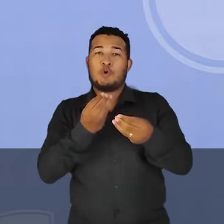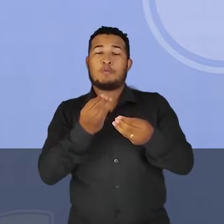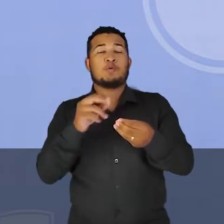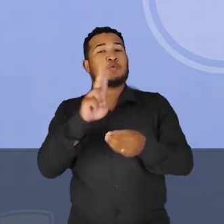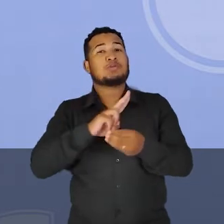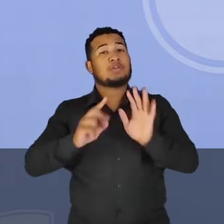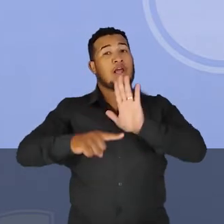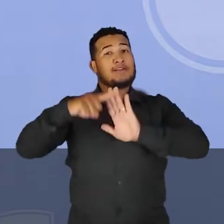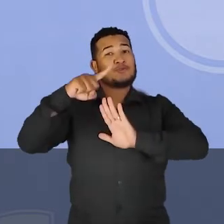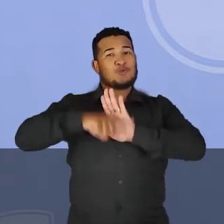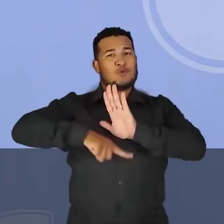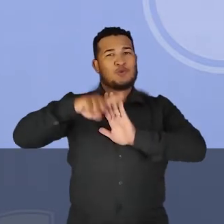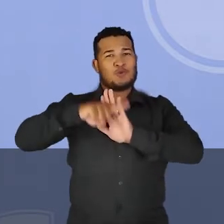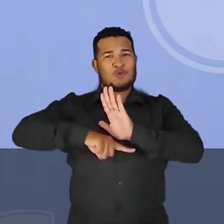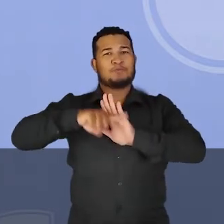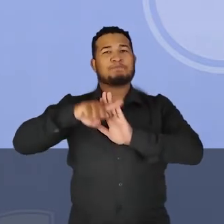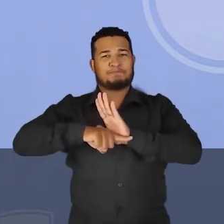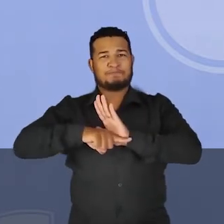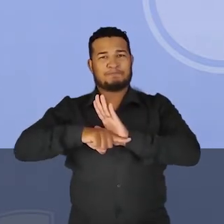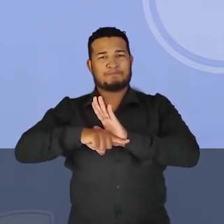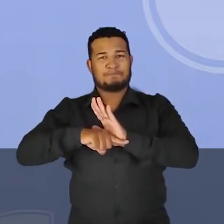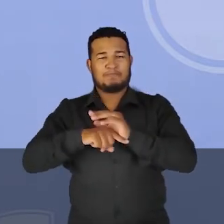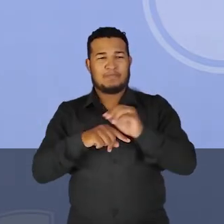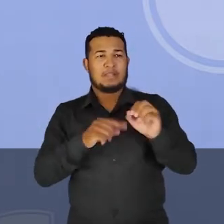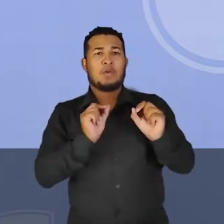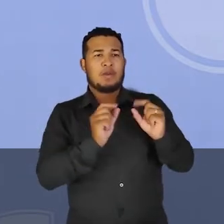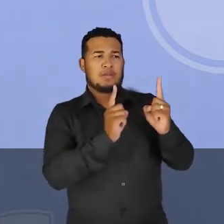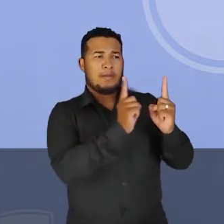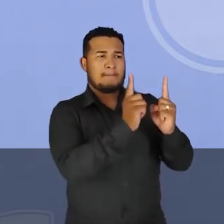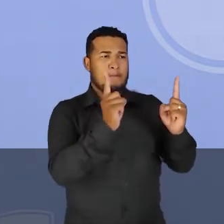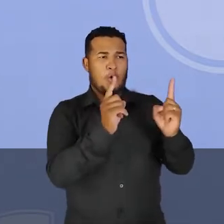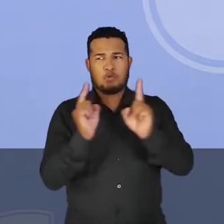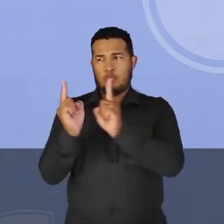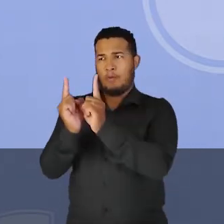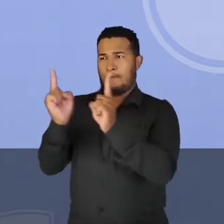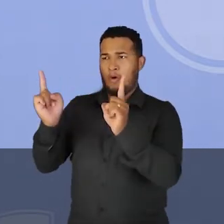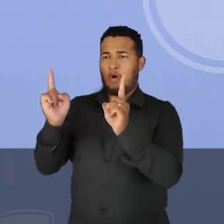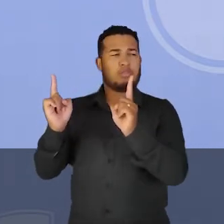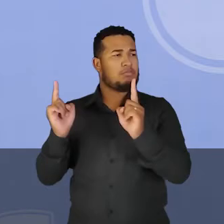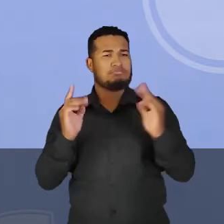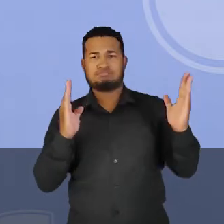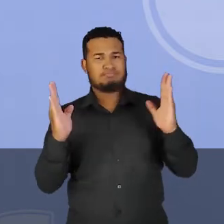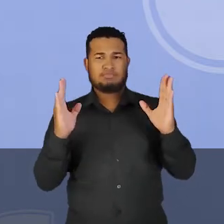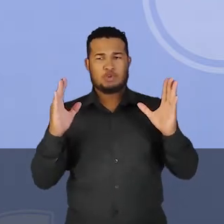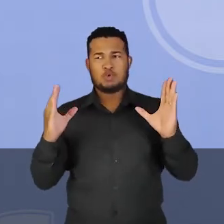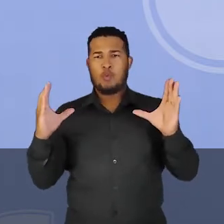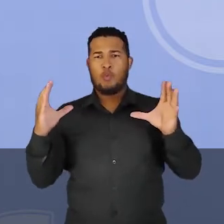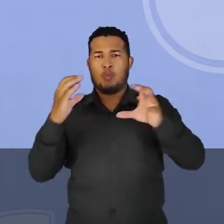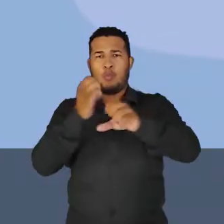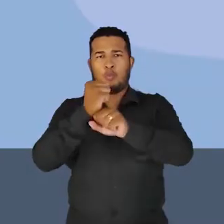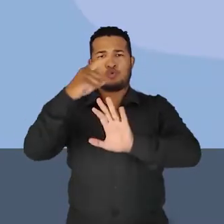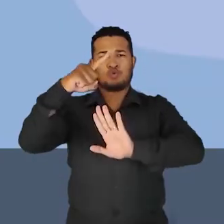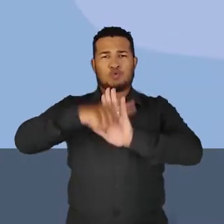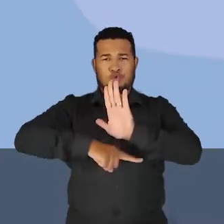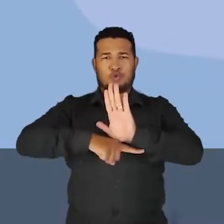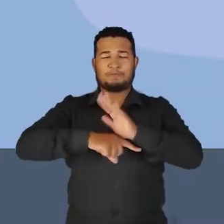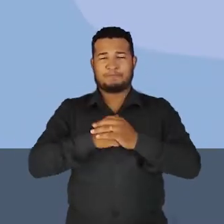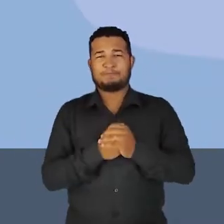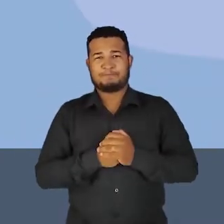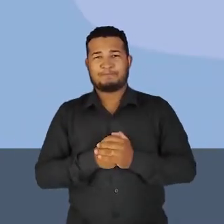sendo a subtração entre os módulos destas forças. Observe,